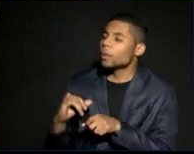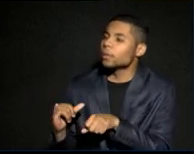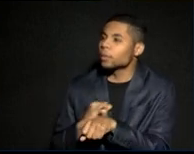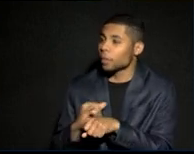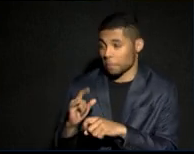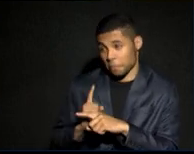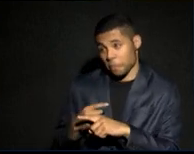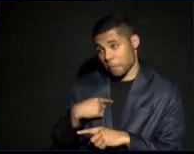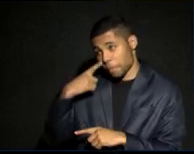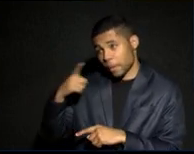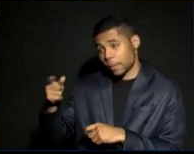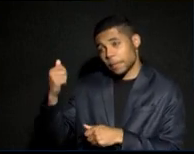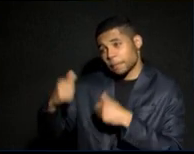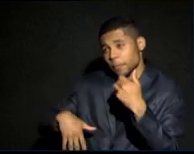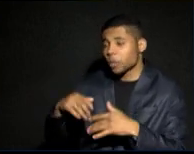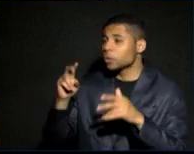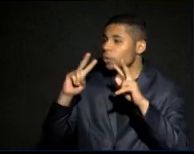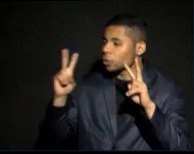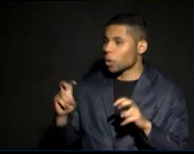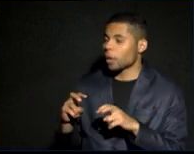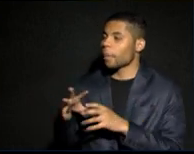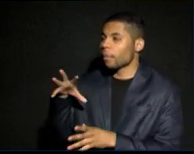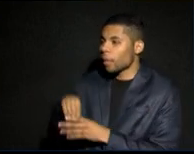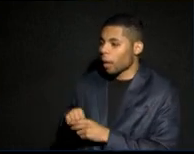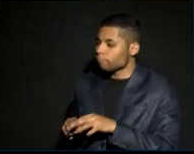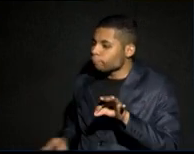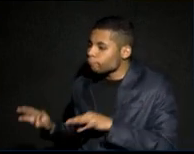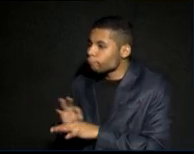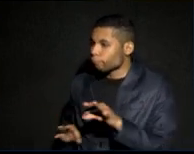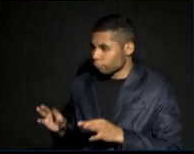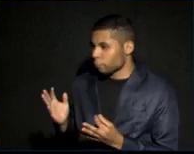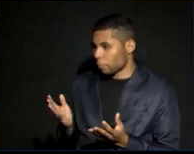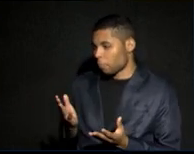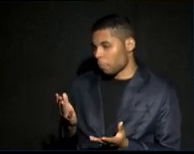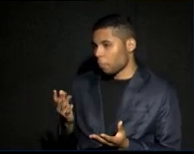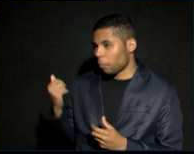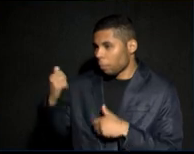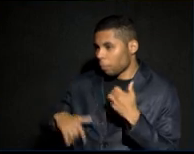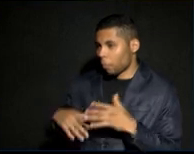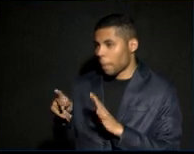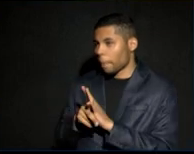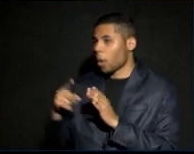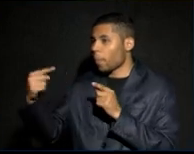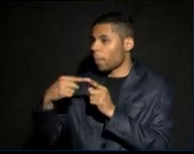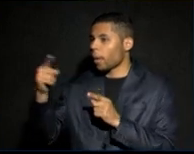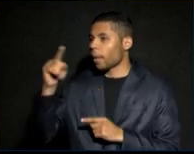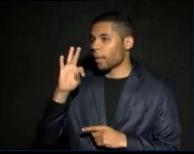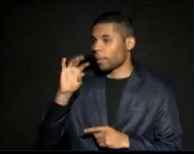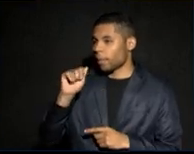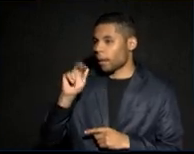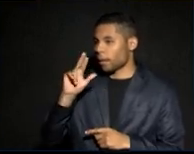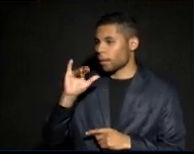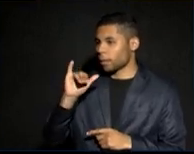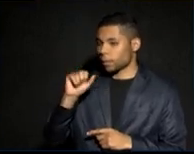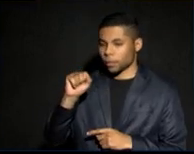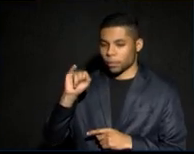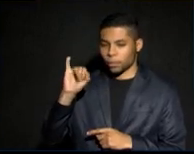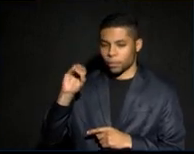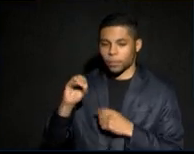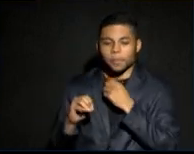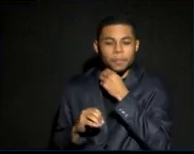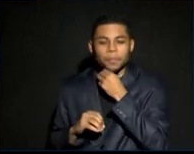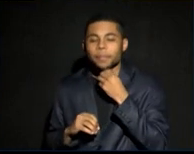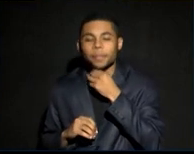estratégia porque eu vejo você falando muito de infraestrutura né que é uma conversa muito do Tarcísio evidentemente pro recheio